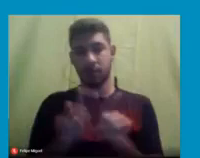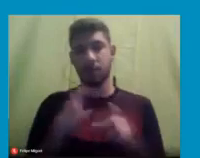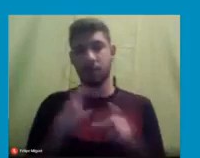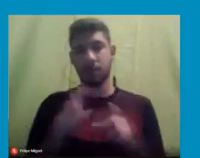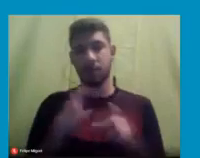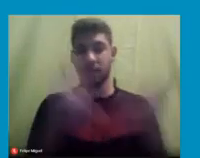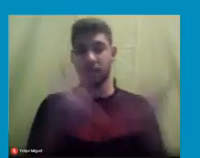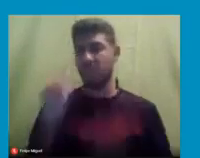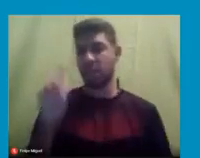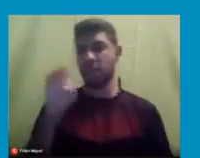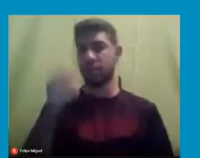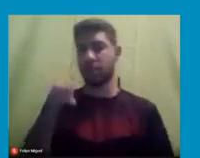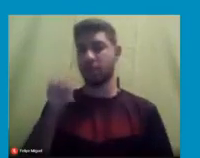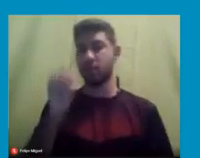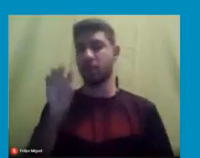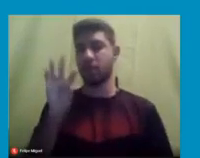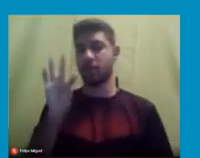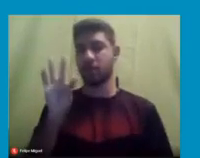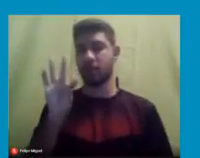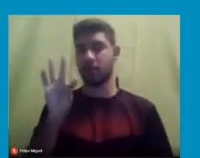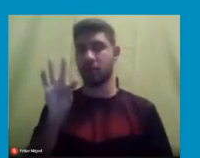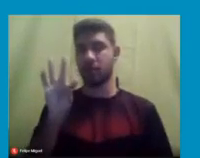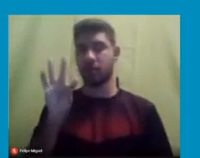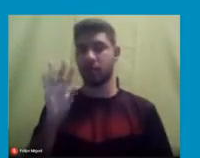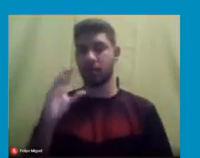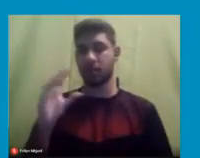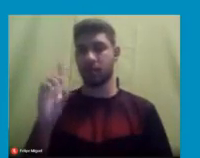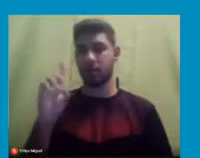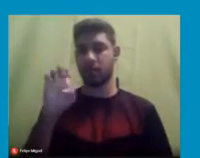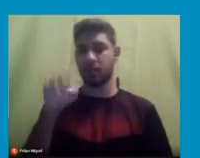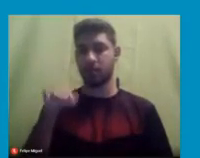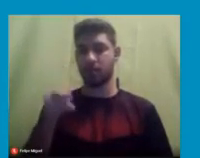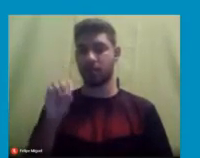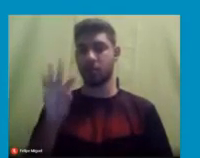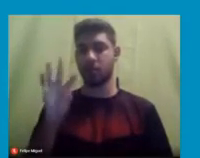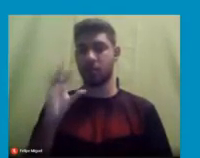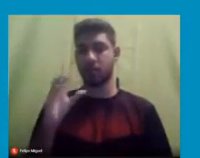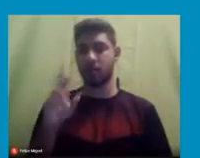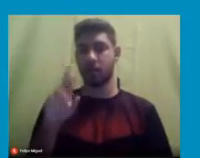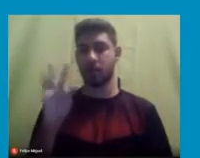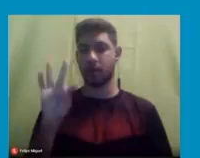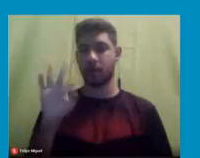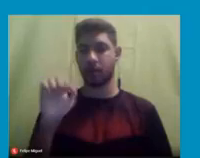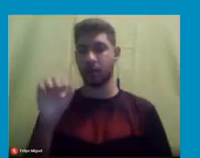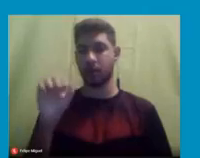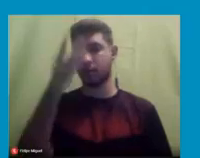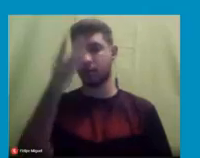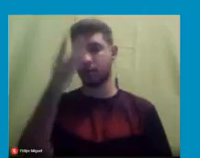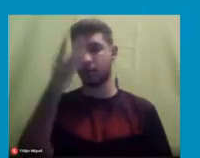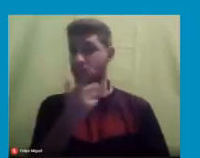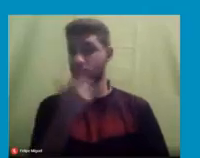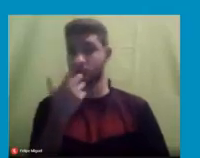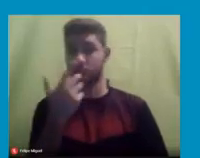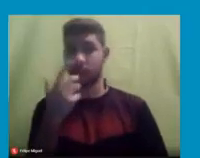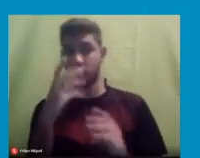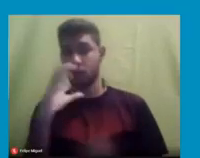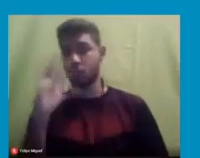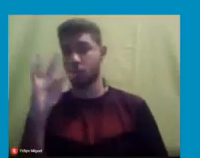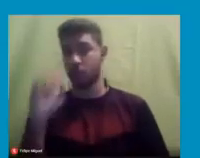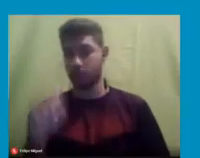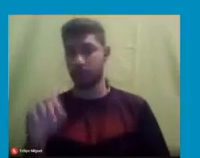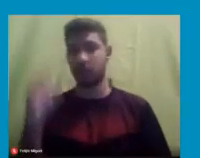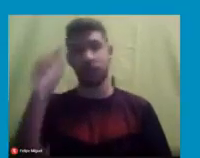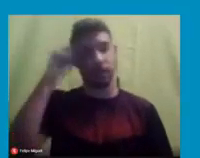na época, democratas, contra as políticas afirmativas para a população negra. E eu achei